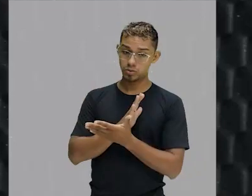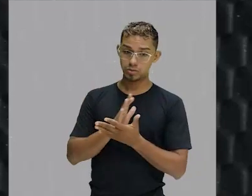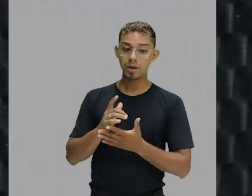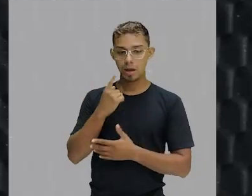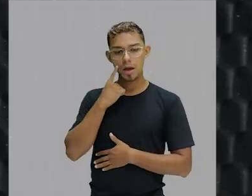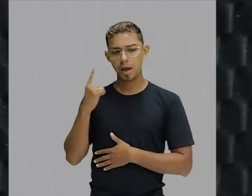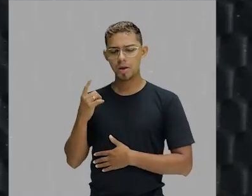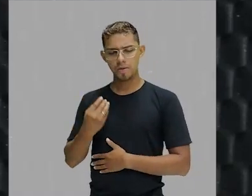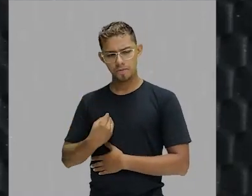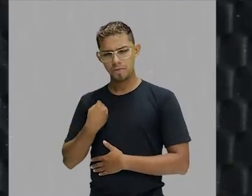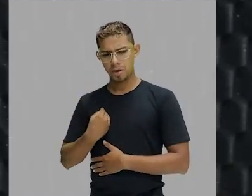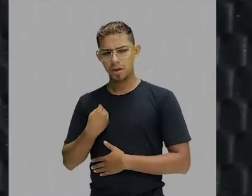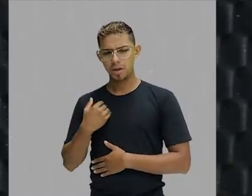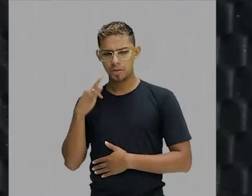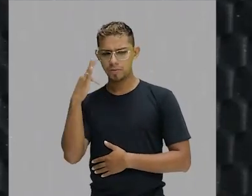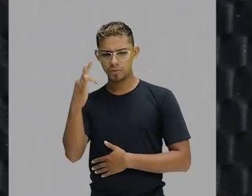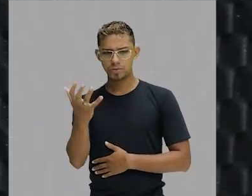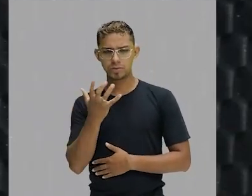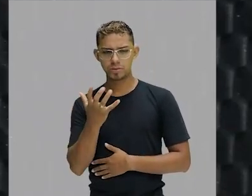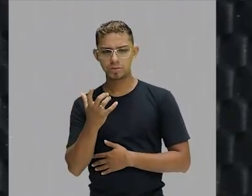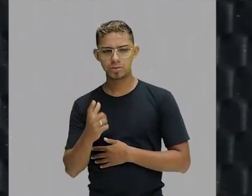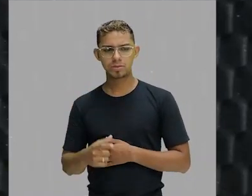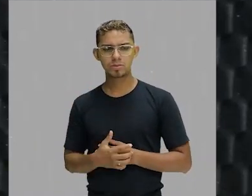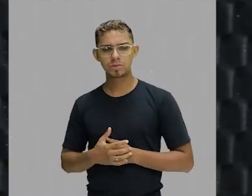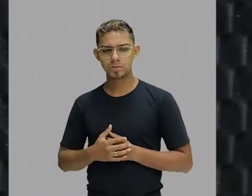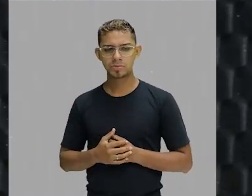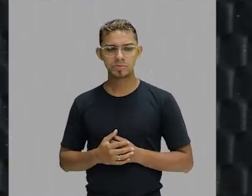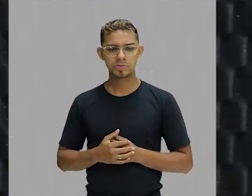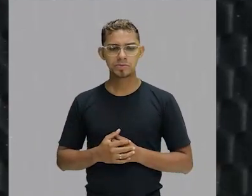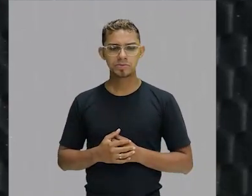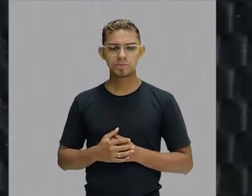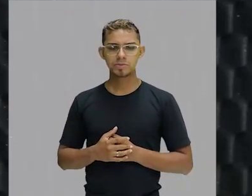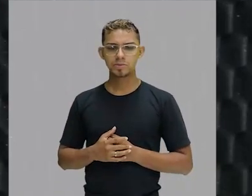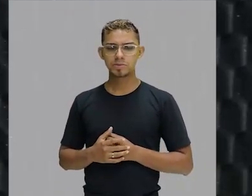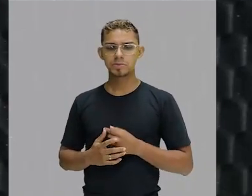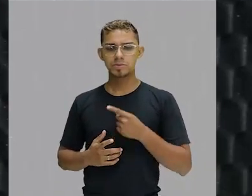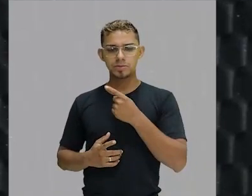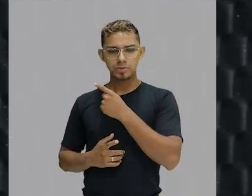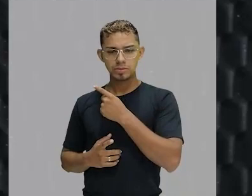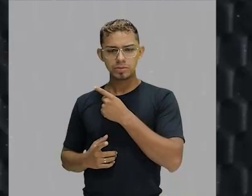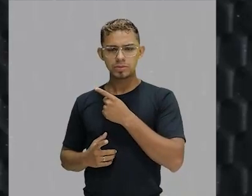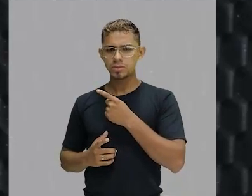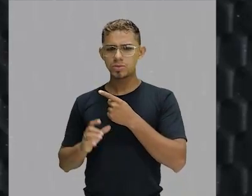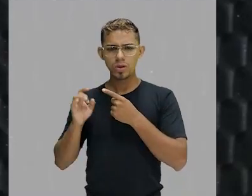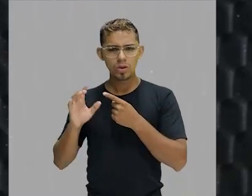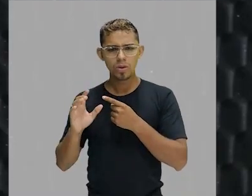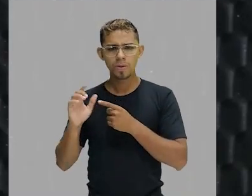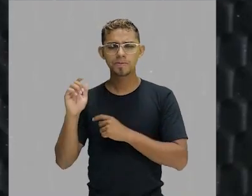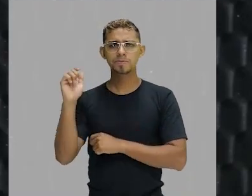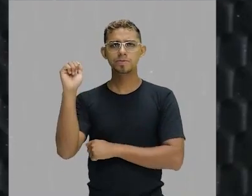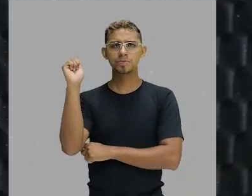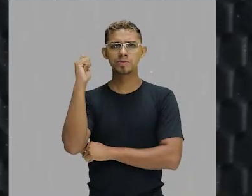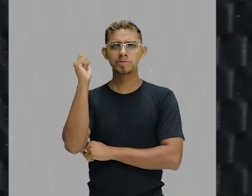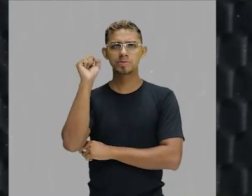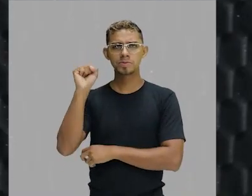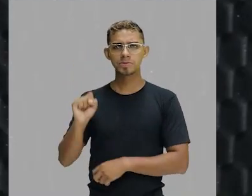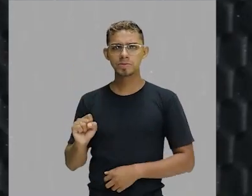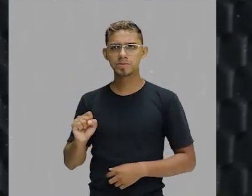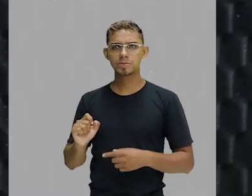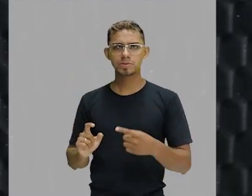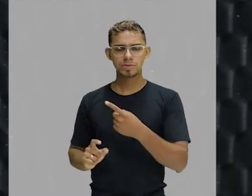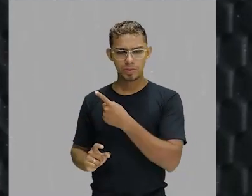vida conhecer. No Rio Grande do Sul, lá no extremo. Alguém prestou atenção? A gente já foi. Professor, só tem patrimônio